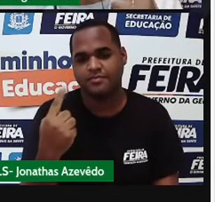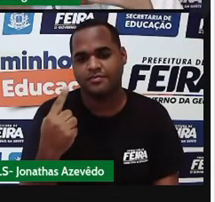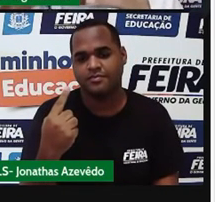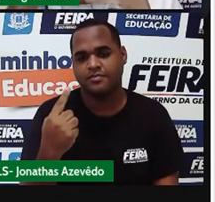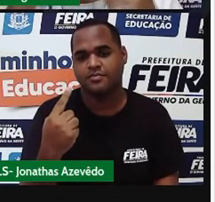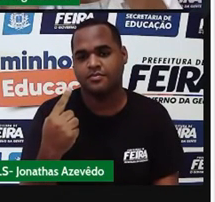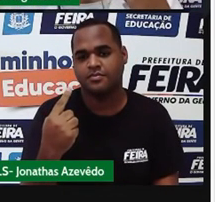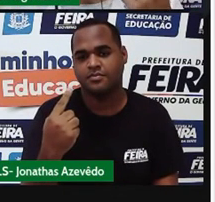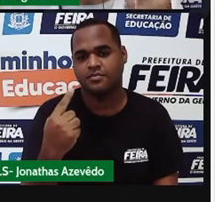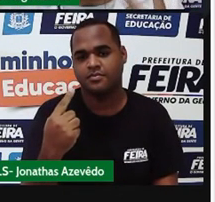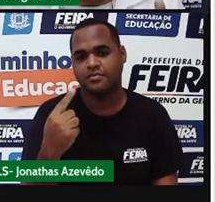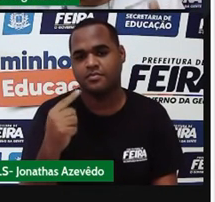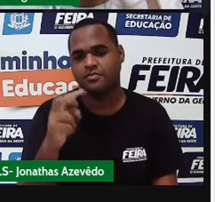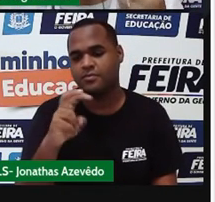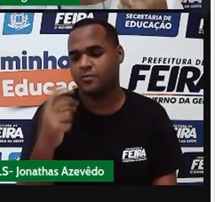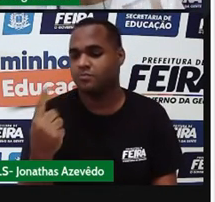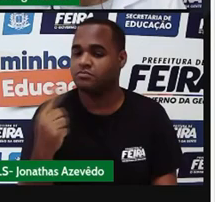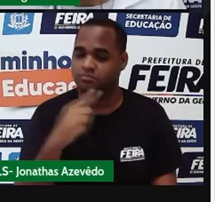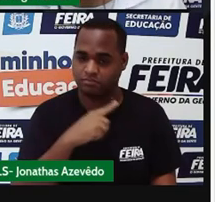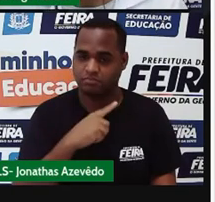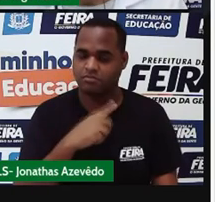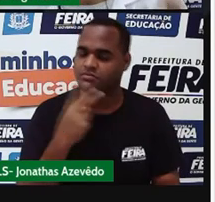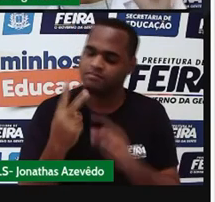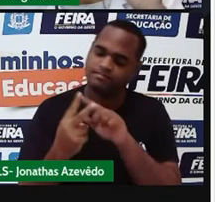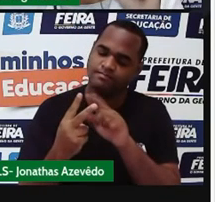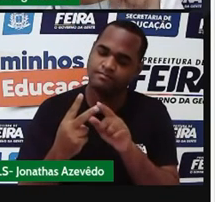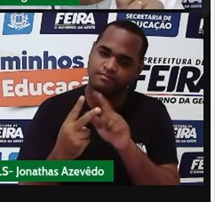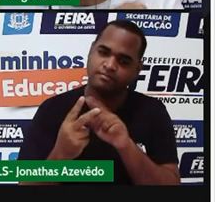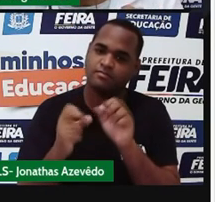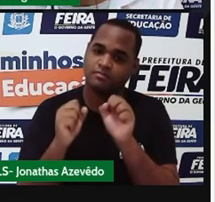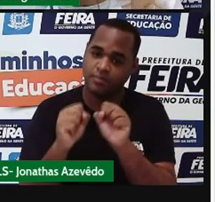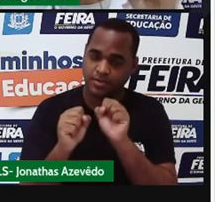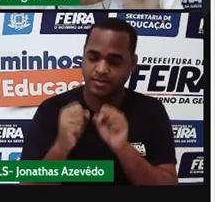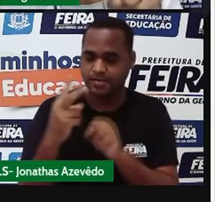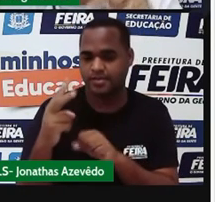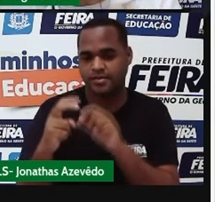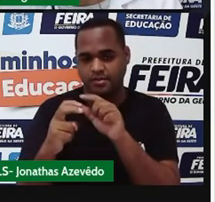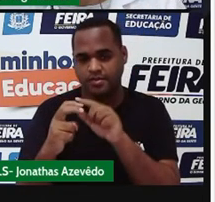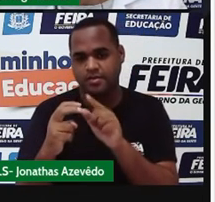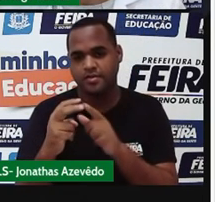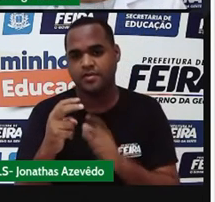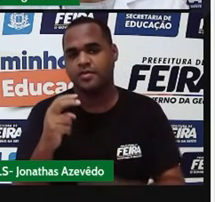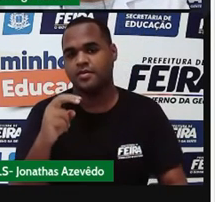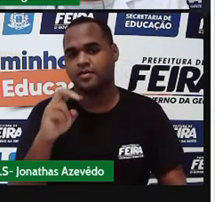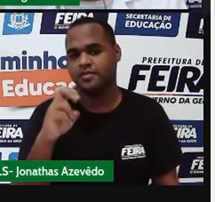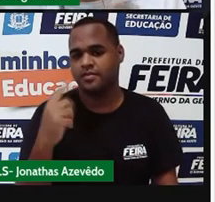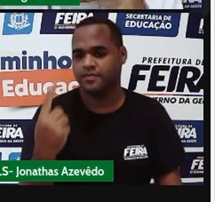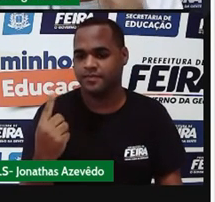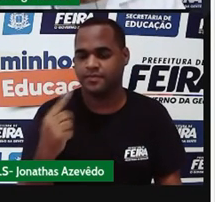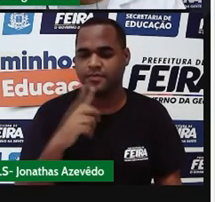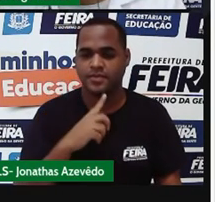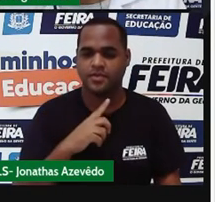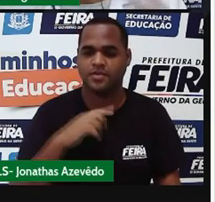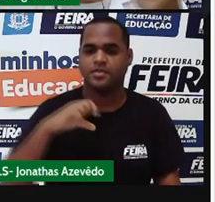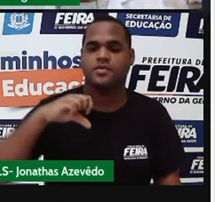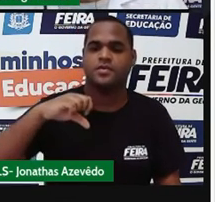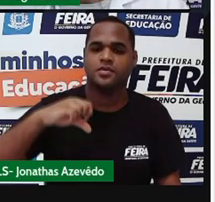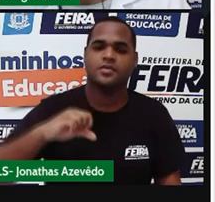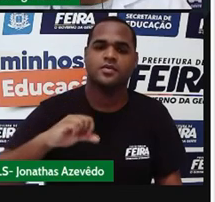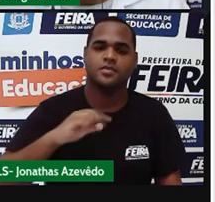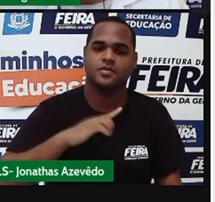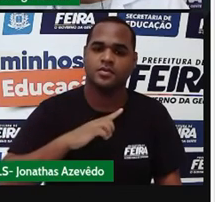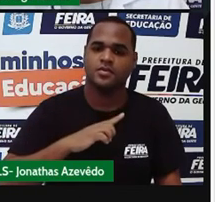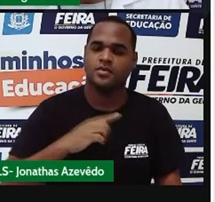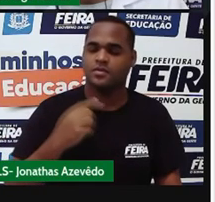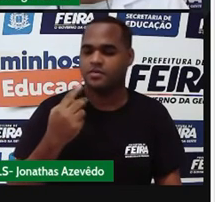5151 tem dois algarismos então ali embaixo do lado do 9 e aparecer dois zeros